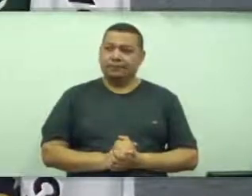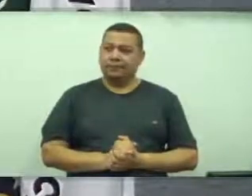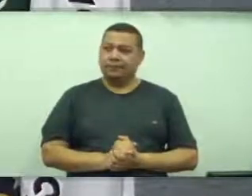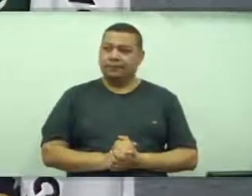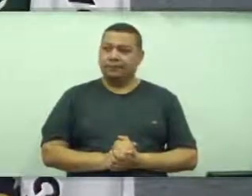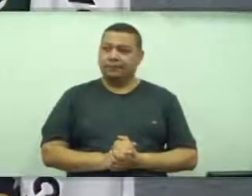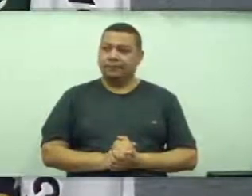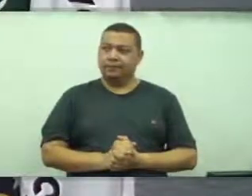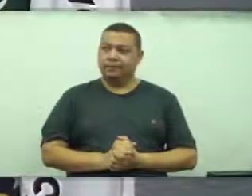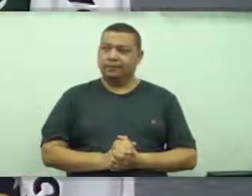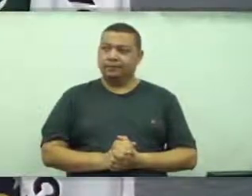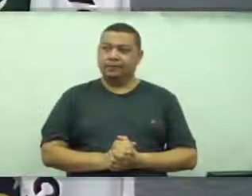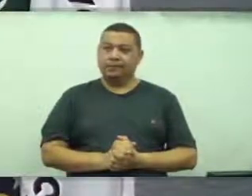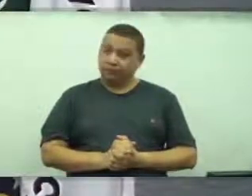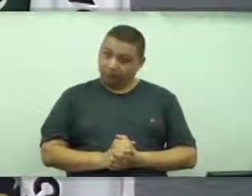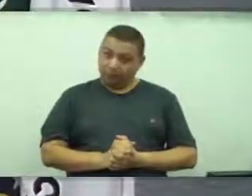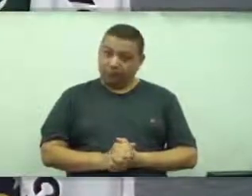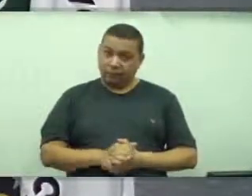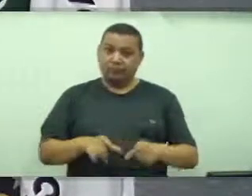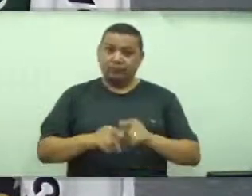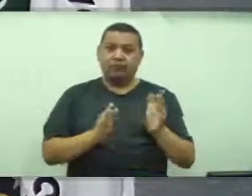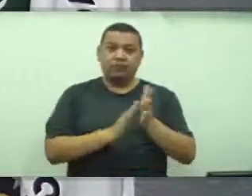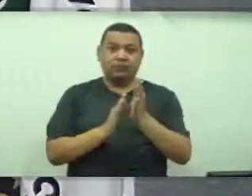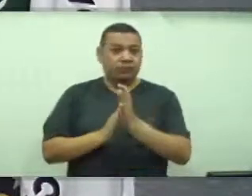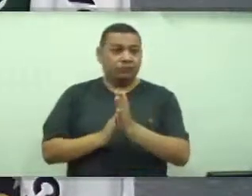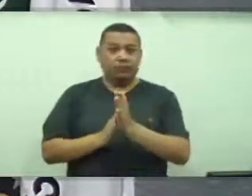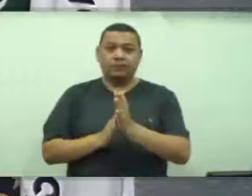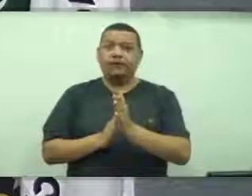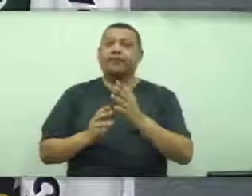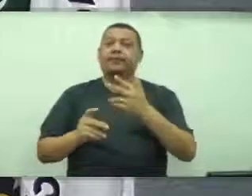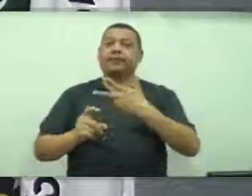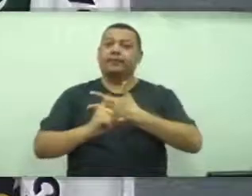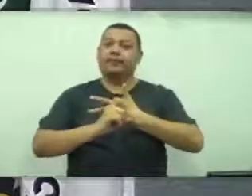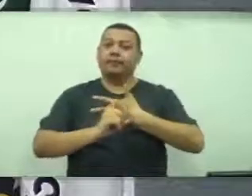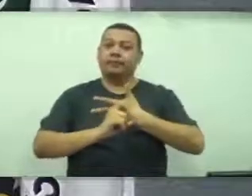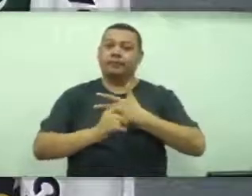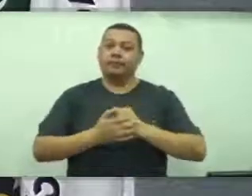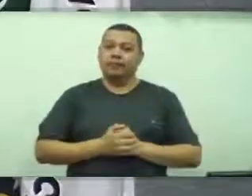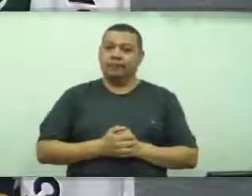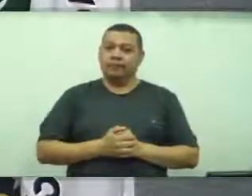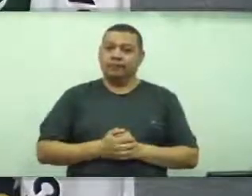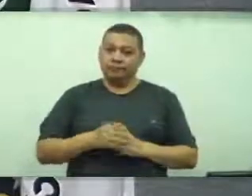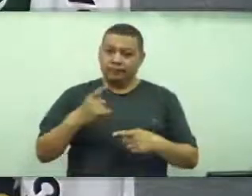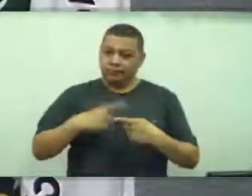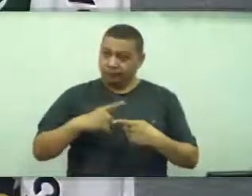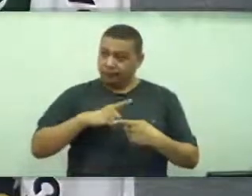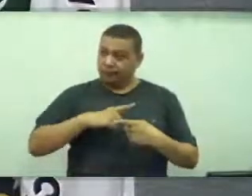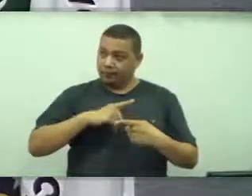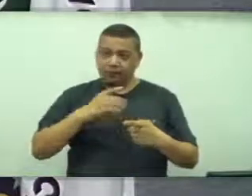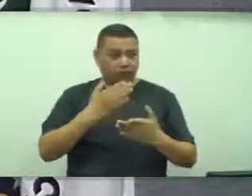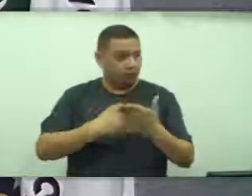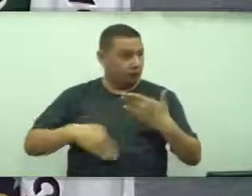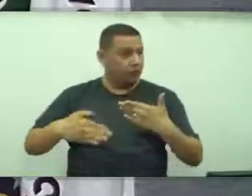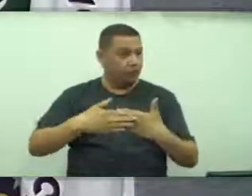de certa forma, parabenizando o Executivo pelas ações